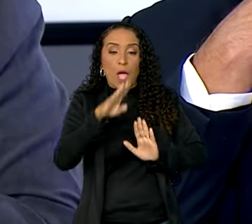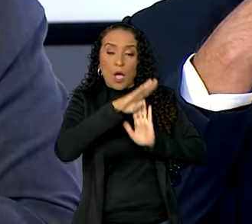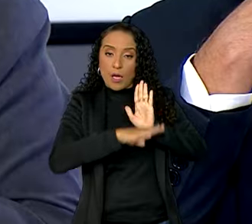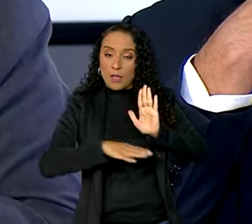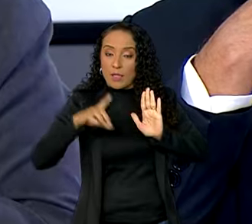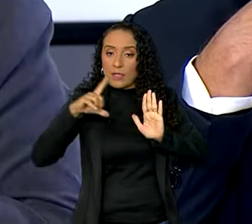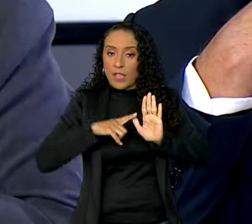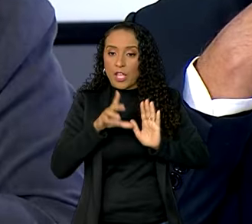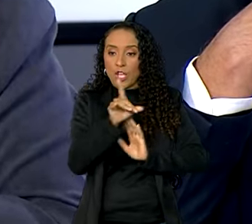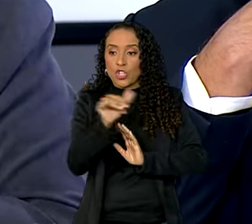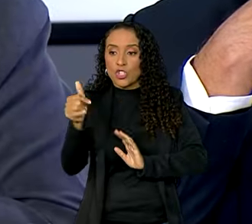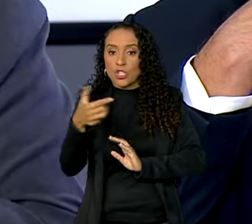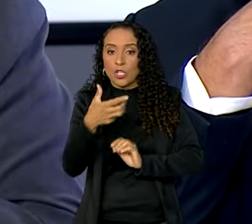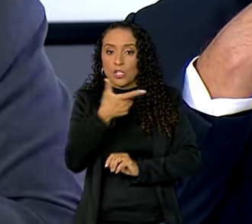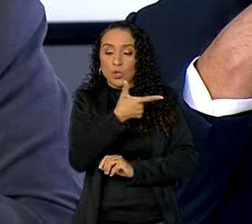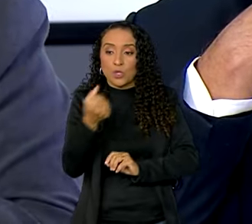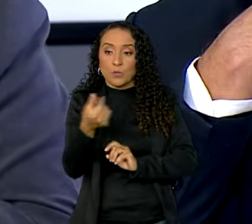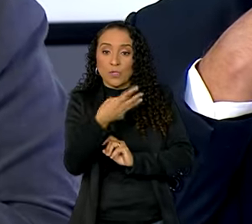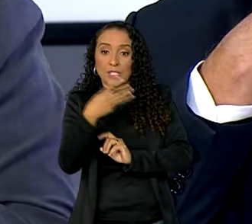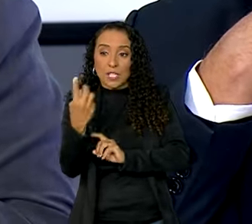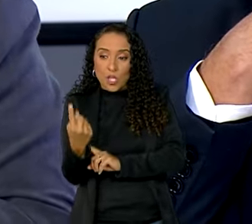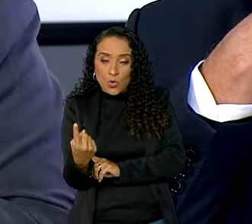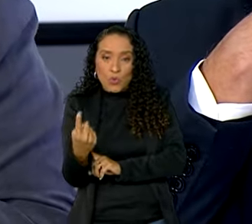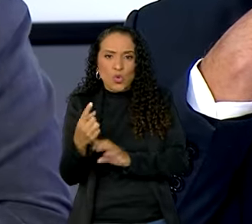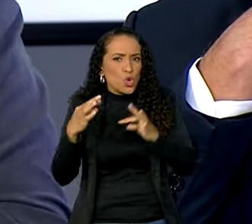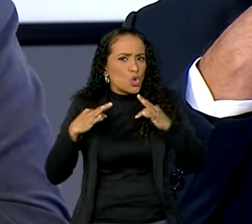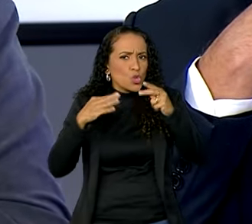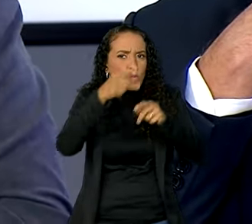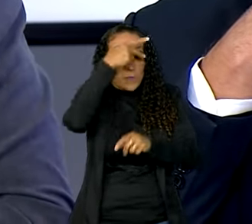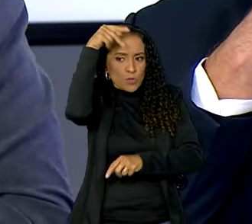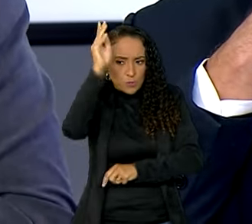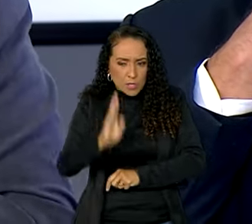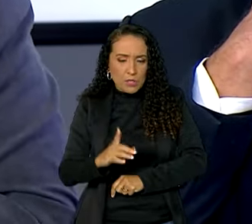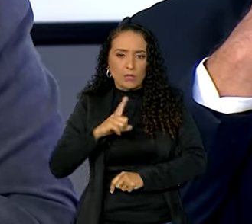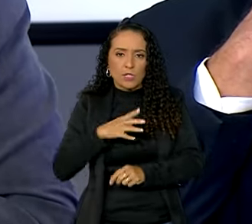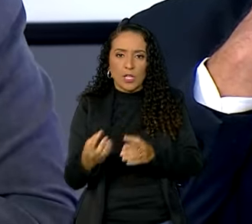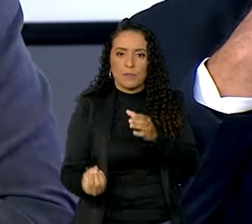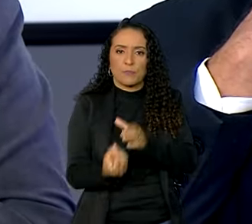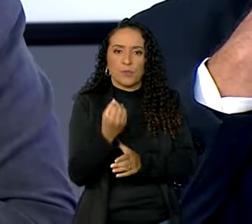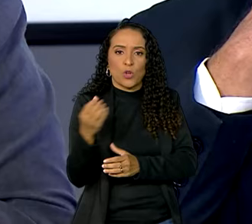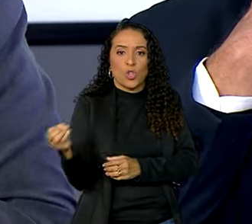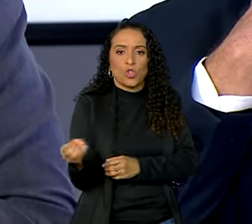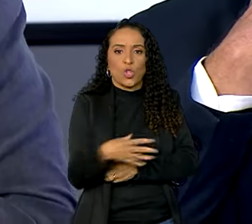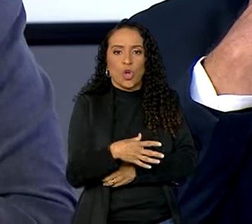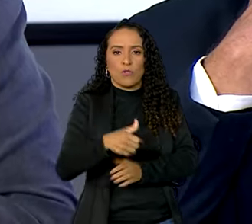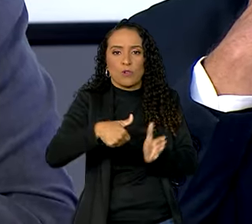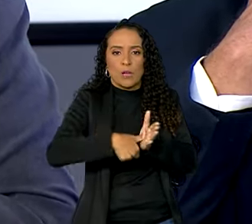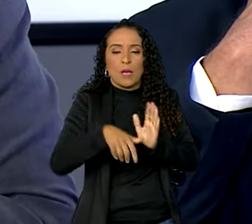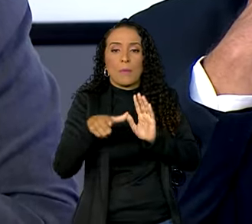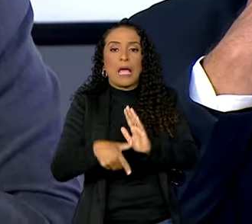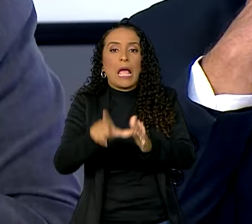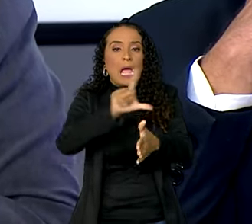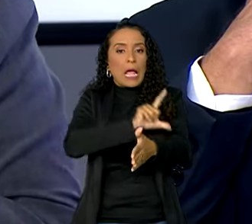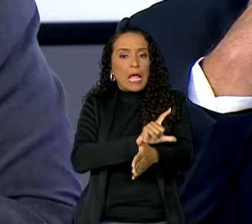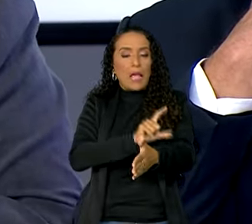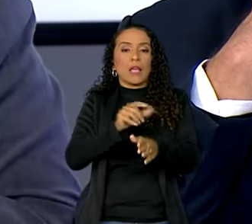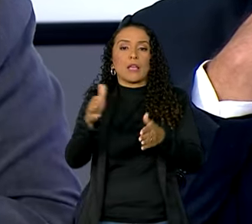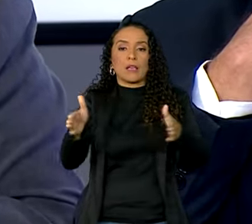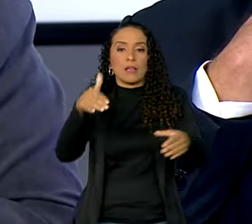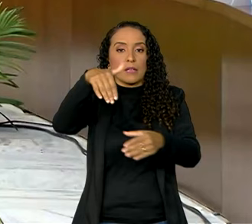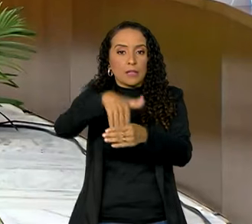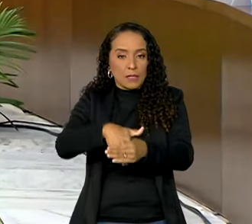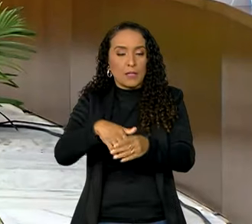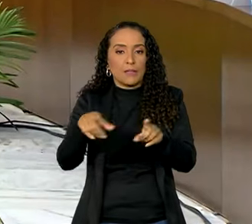tem uma data de 2031 para que todos os brasileiros tenham a nova carteira, mas a gente queria antecipar esse prazo para o mandato do